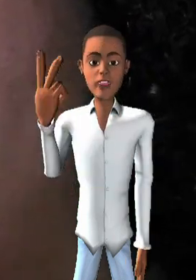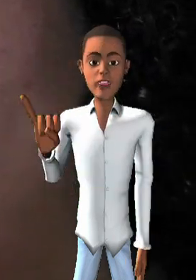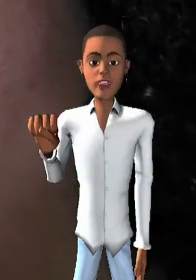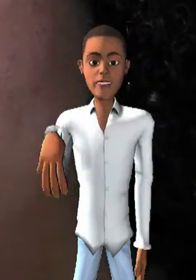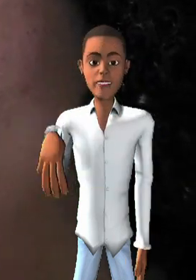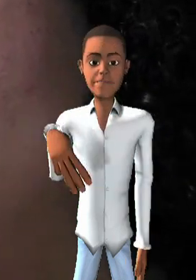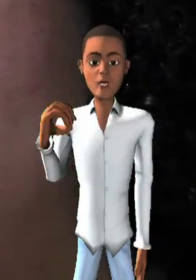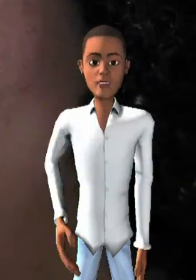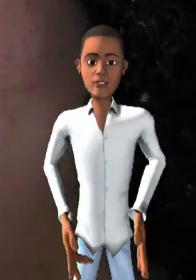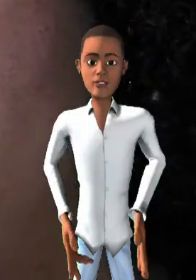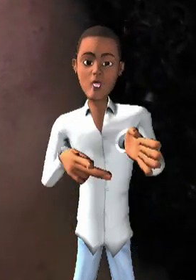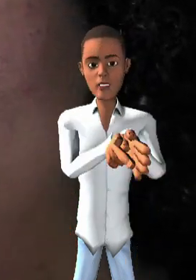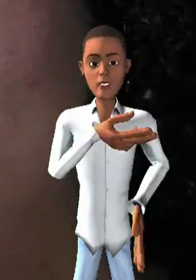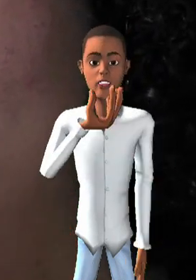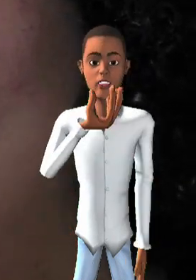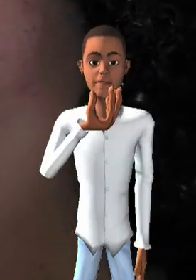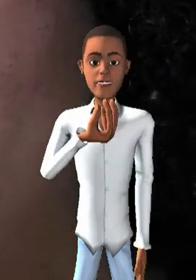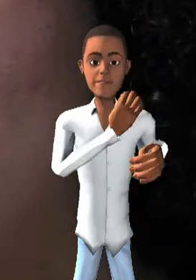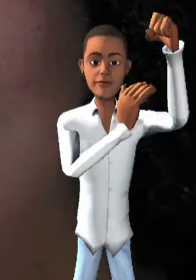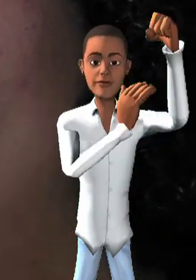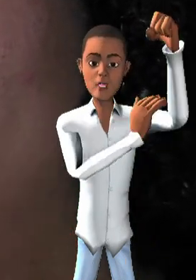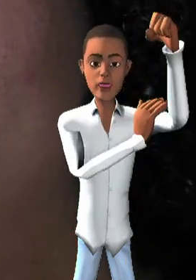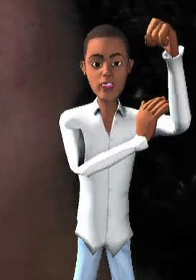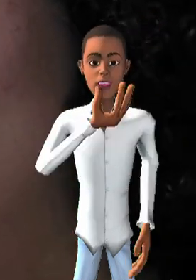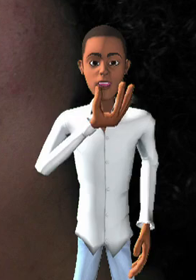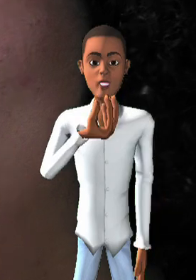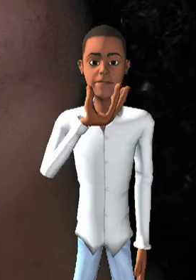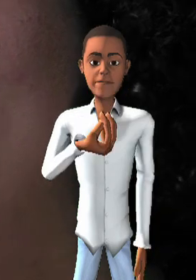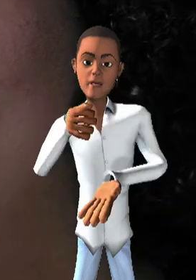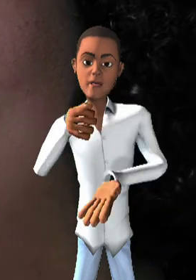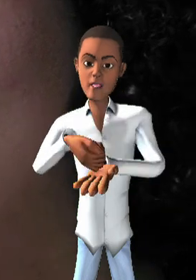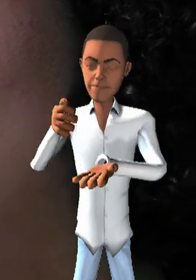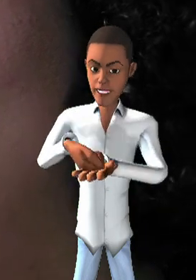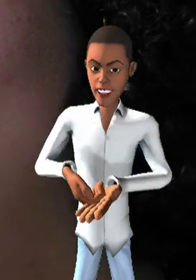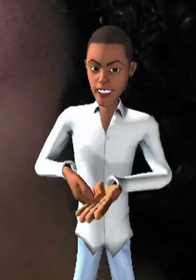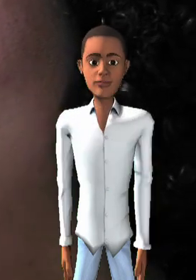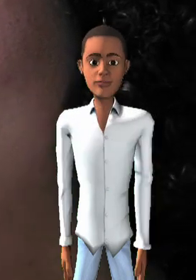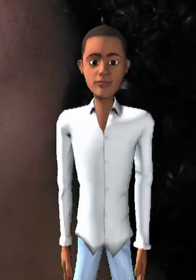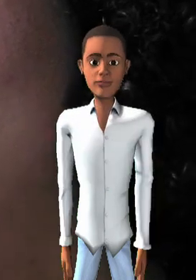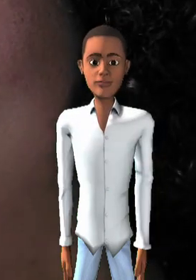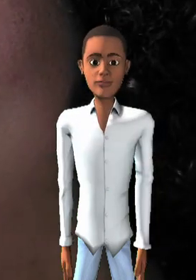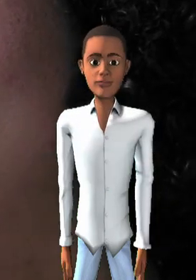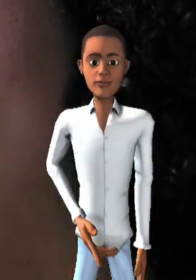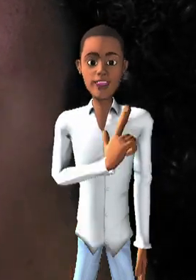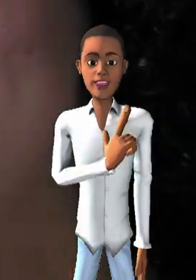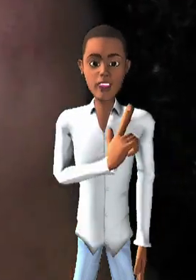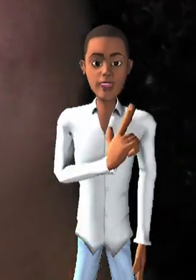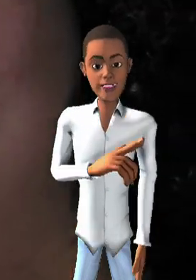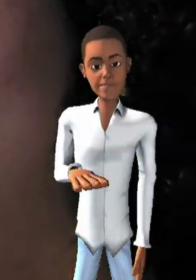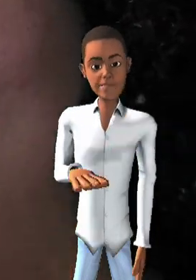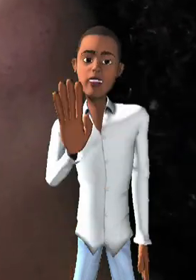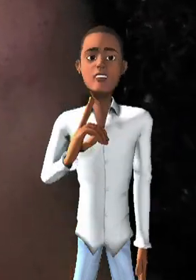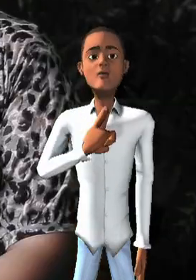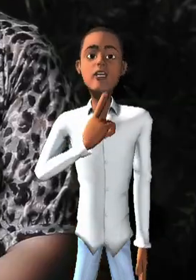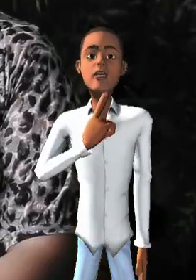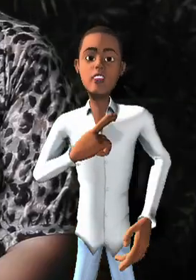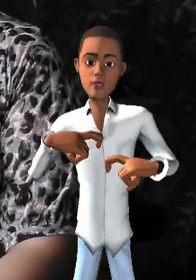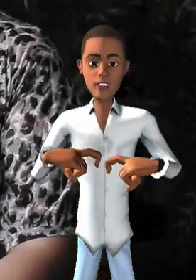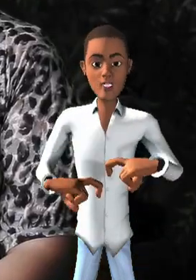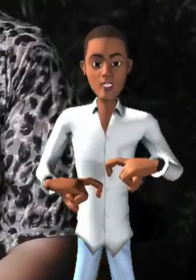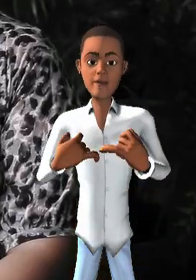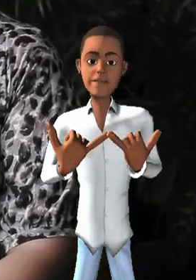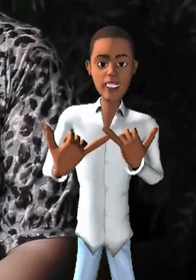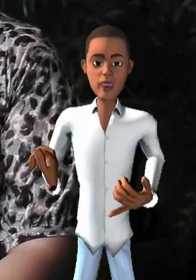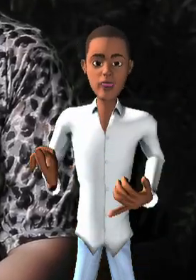esse perfil típico do homem como provedor, do homem como o que tem mais libido. Então,